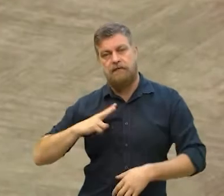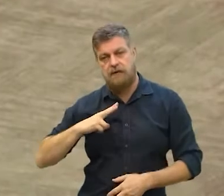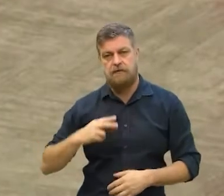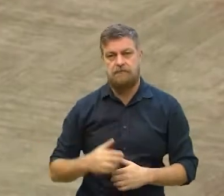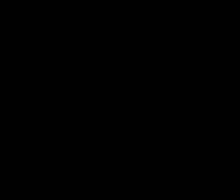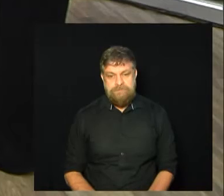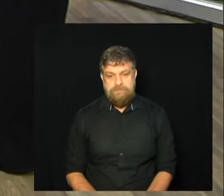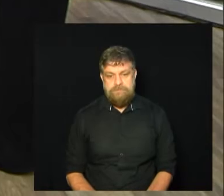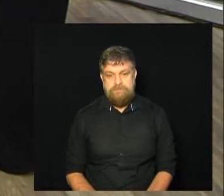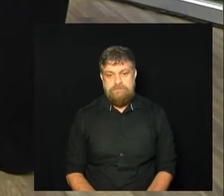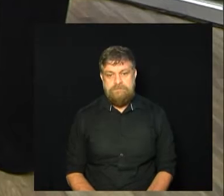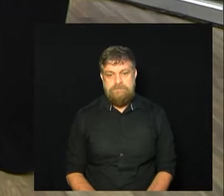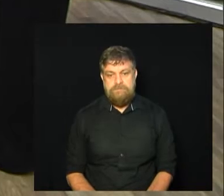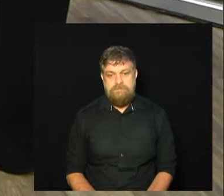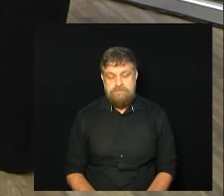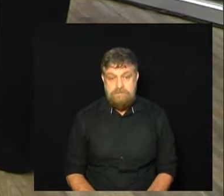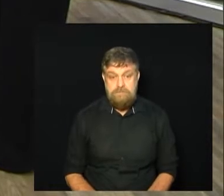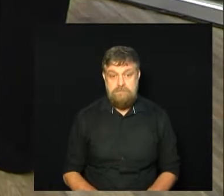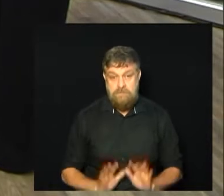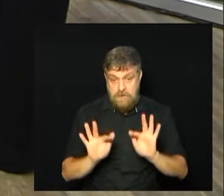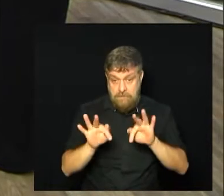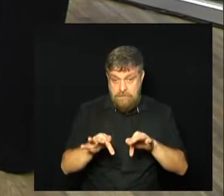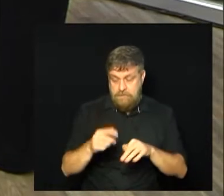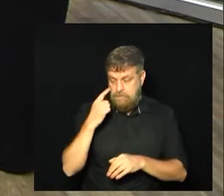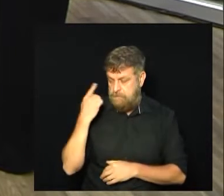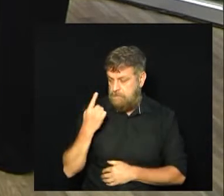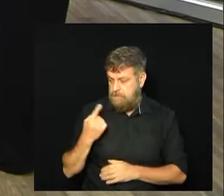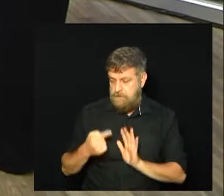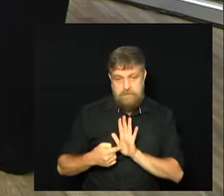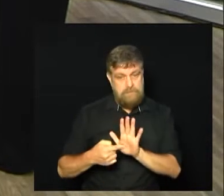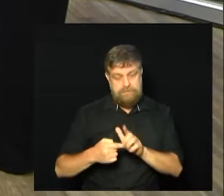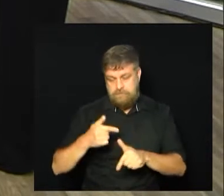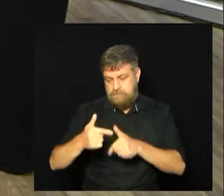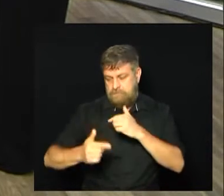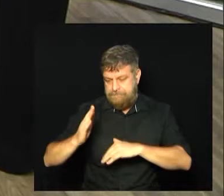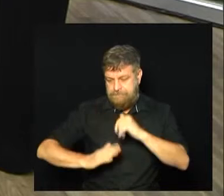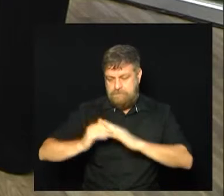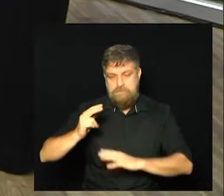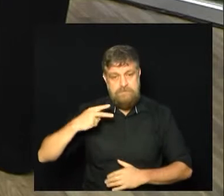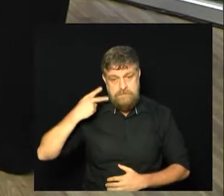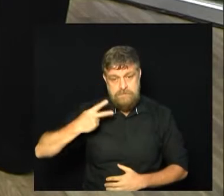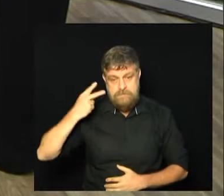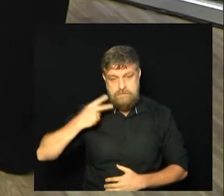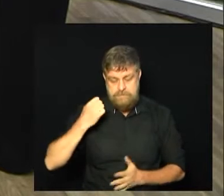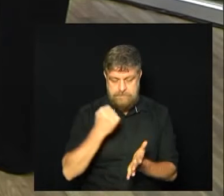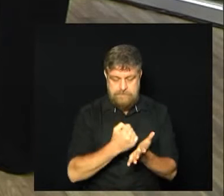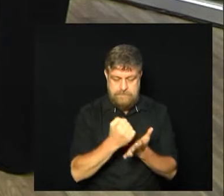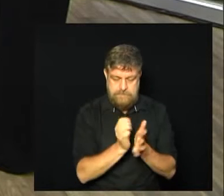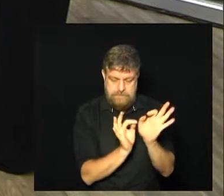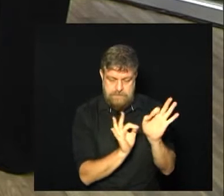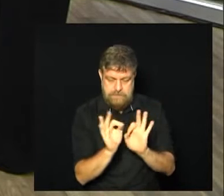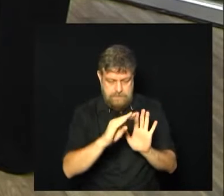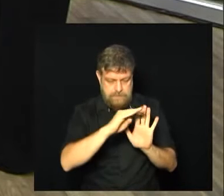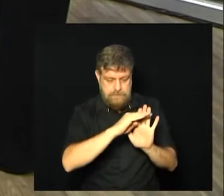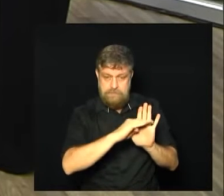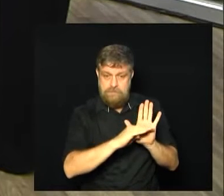na iniciativa privada. E por fim, Mina Abreu, mostrando o trabalho dos parlamentares que estão protocolando projetos, a gente